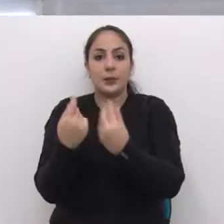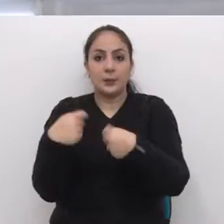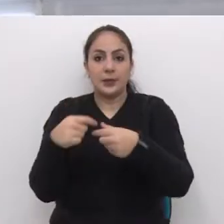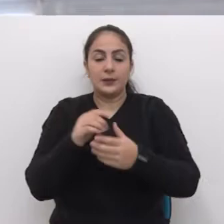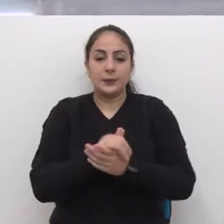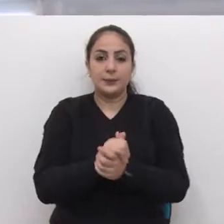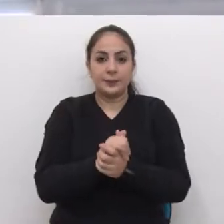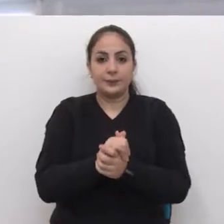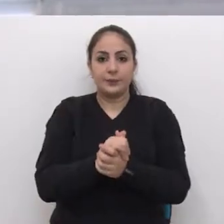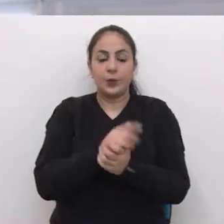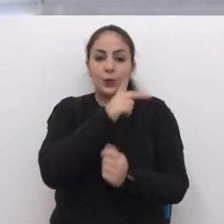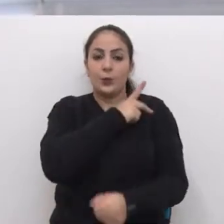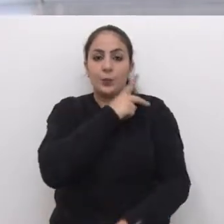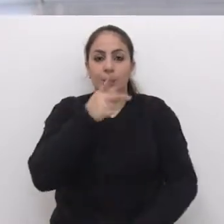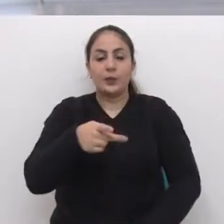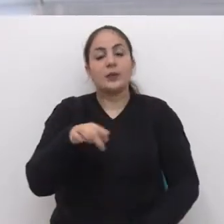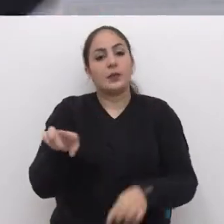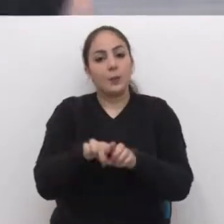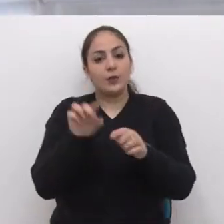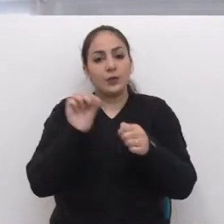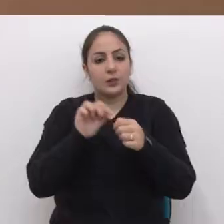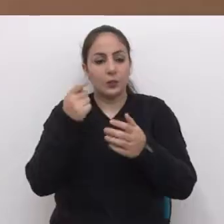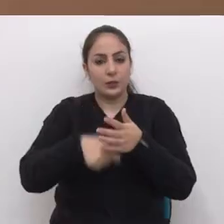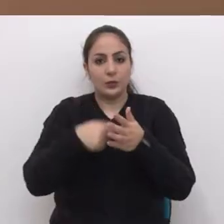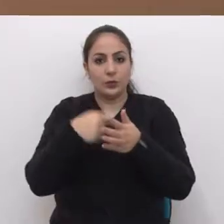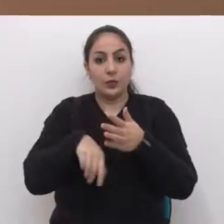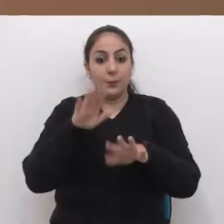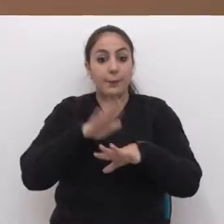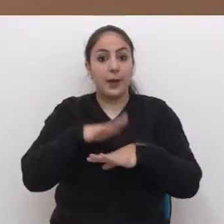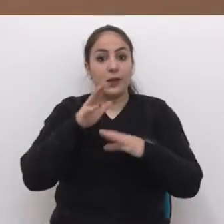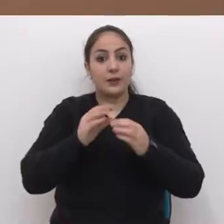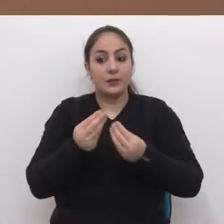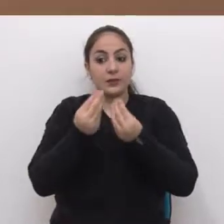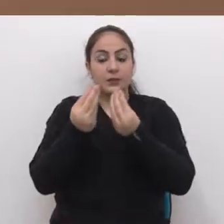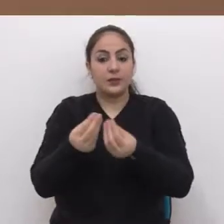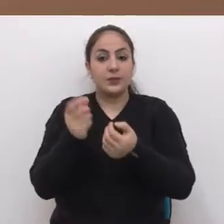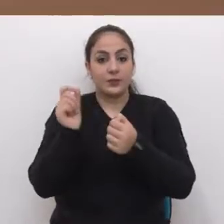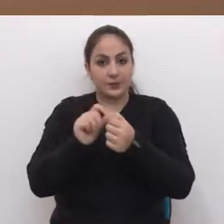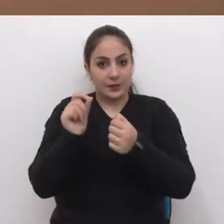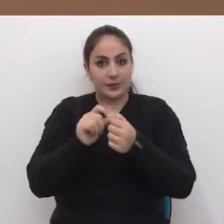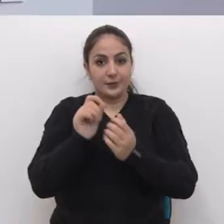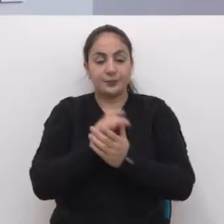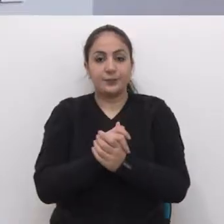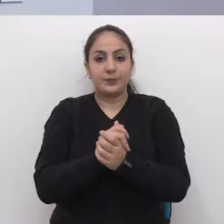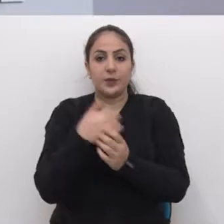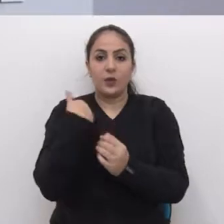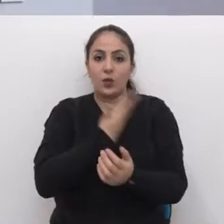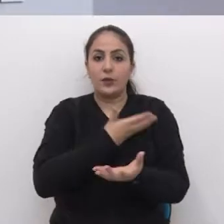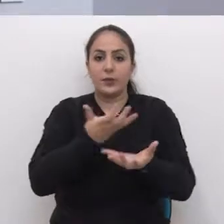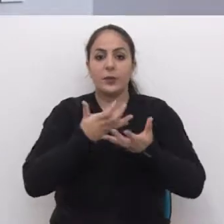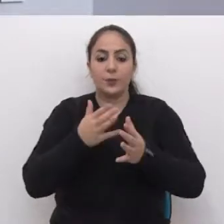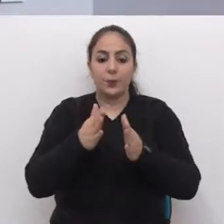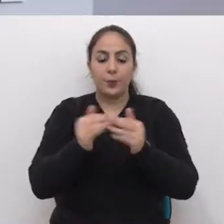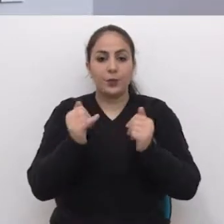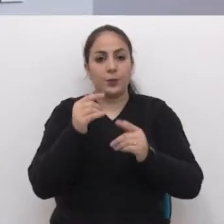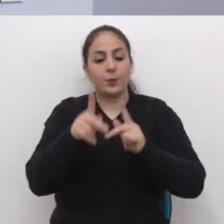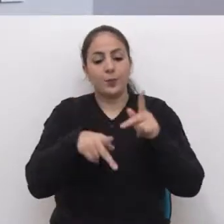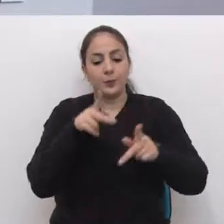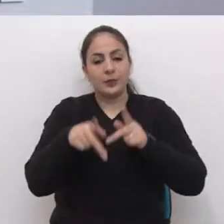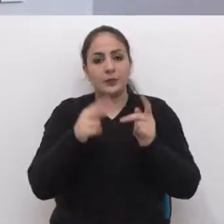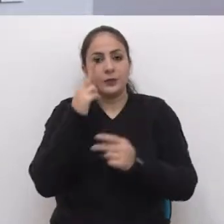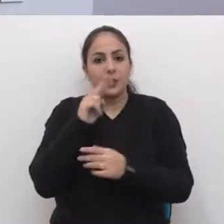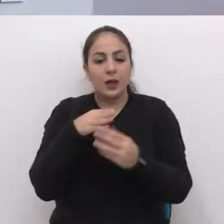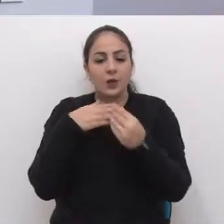necessitam. O presidente também fez um apelo para que mais doações sejam realizadas. Queremos pedir para a população que está nos assistindo,